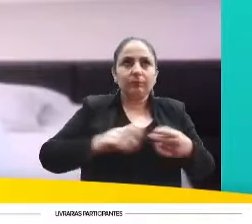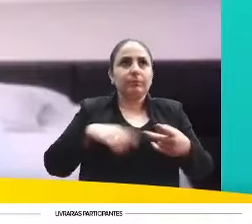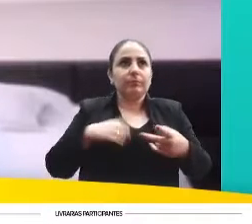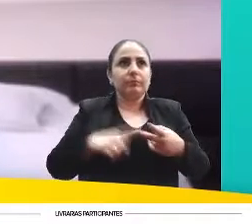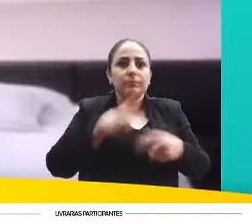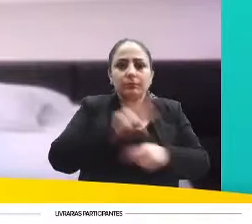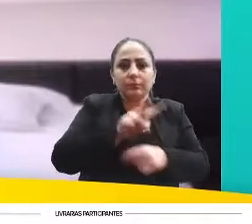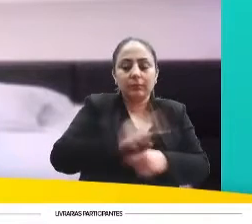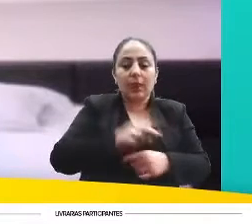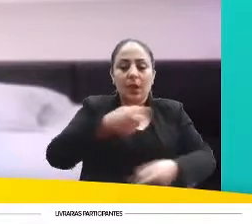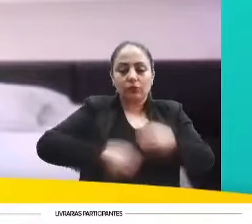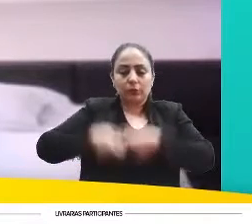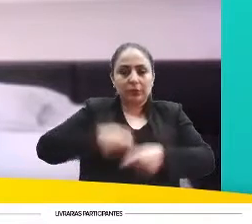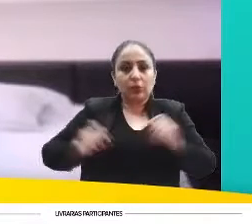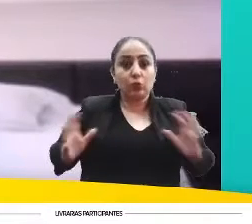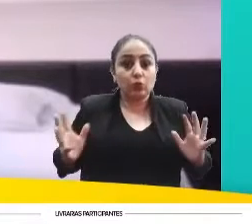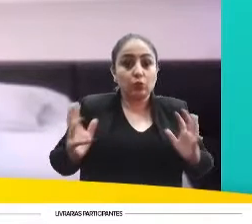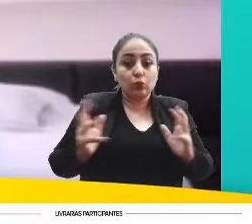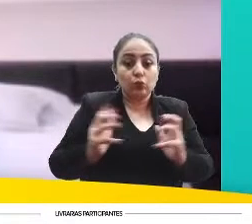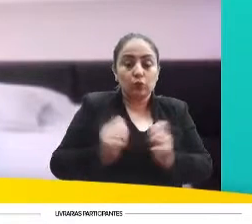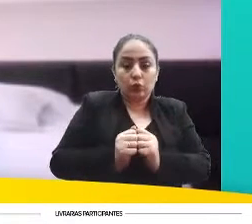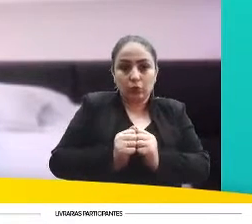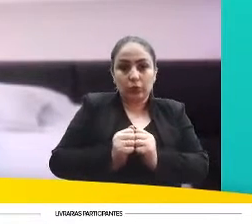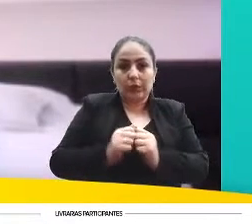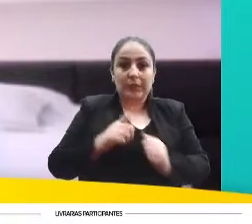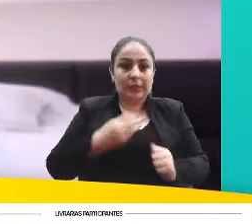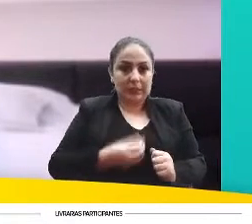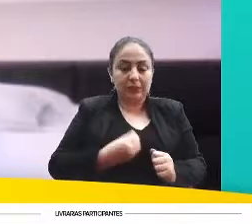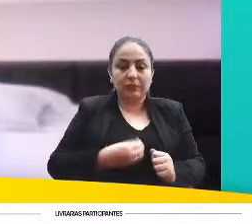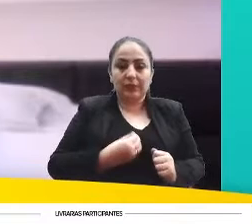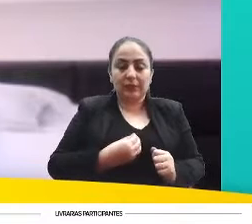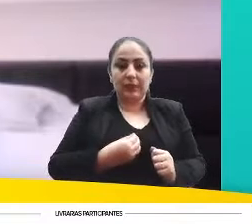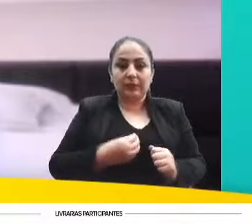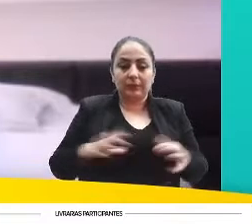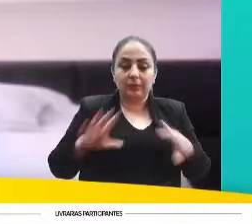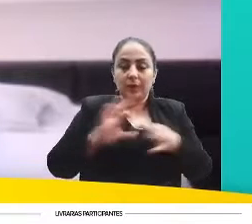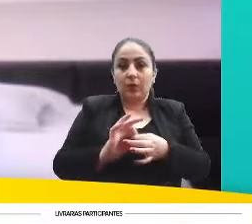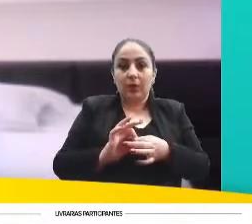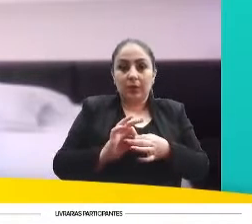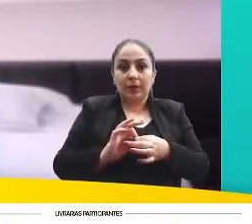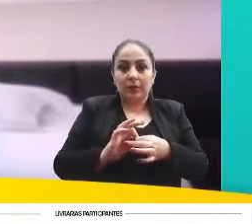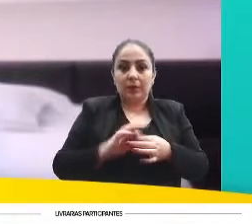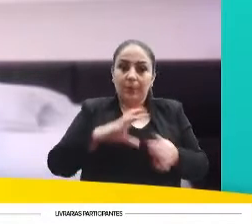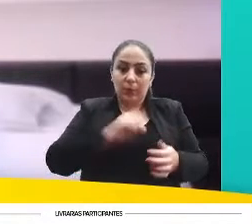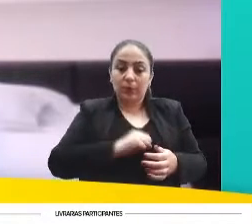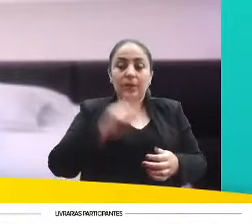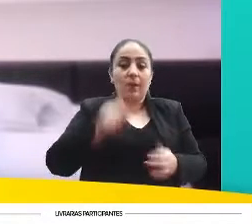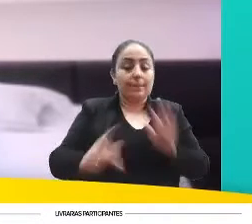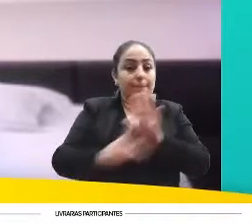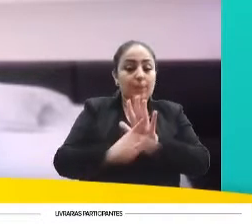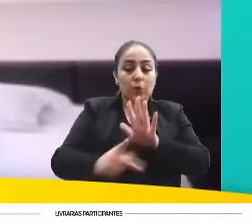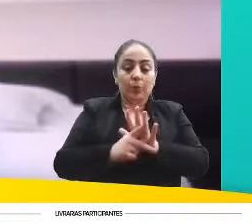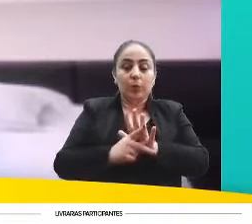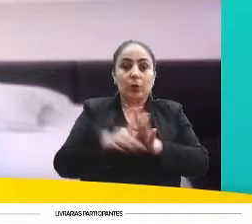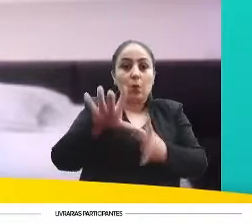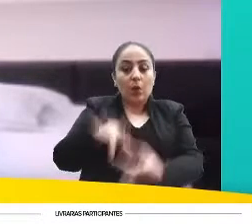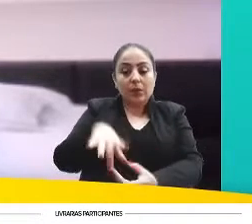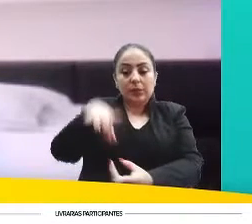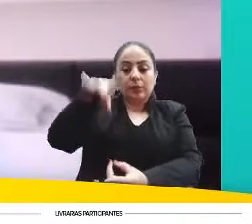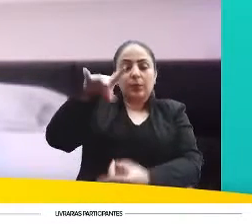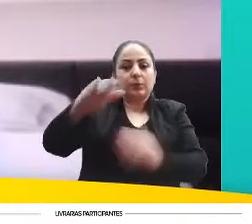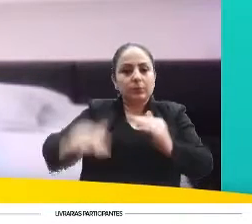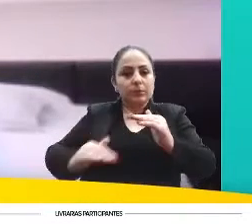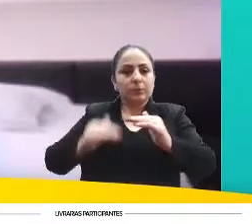são administrados e estão vinculados amorosamente a um espírito de